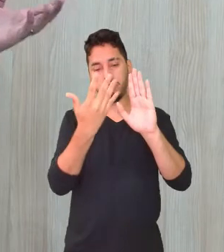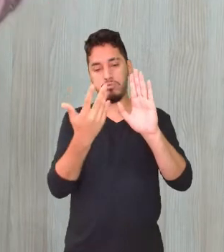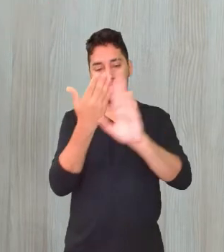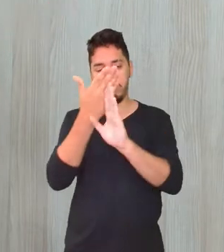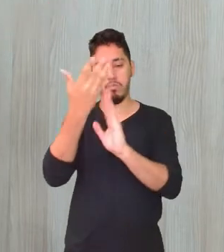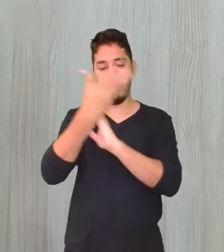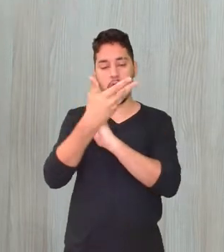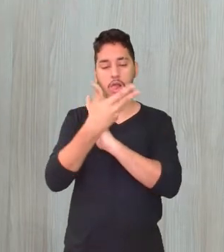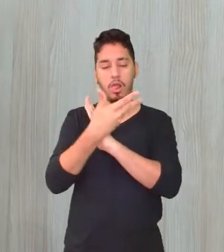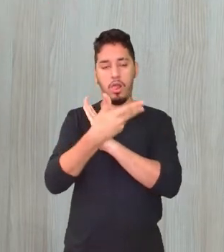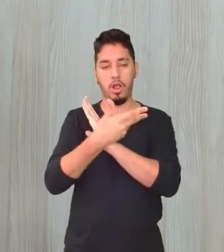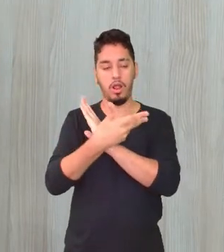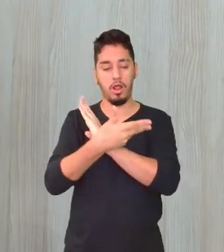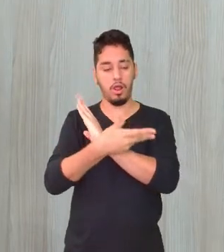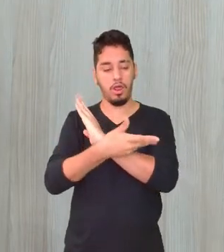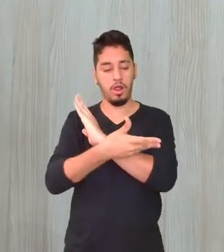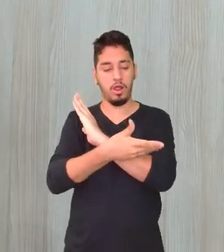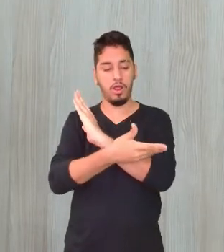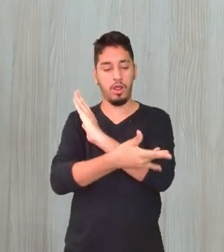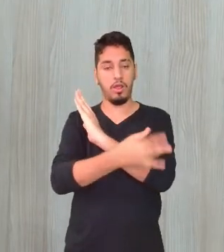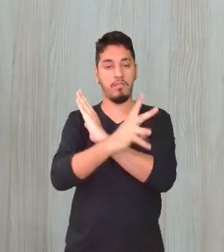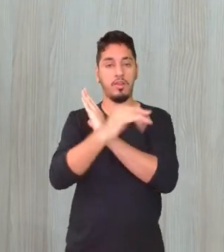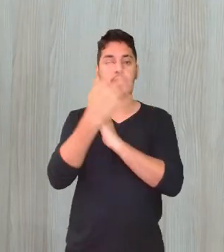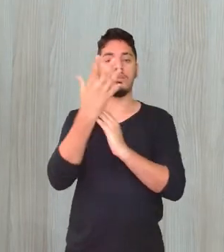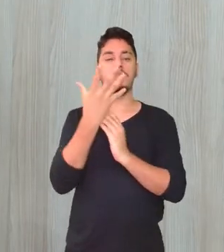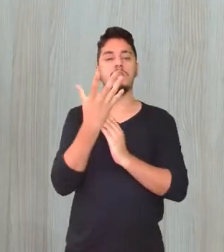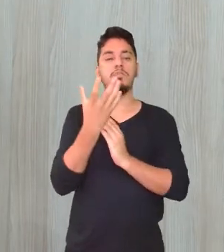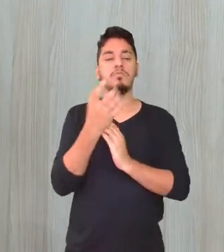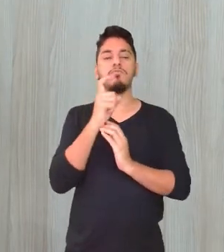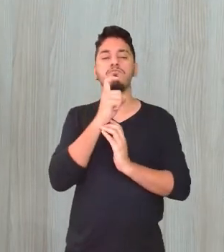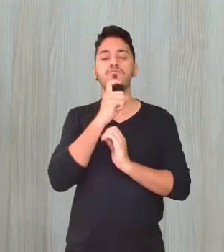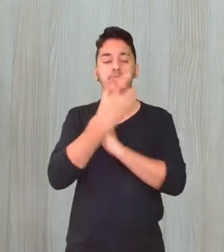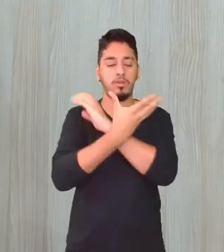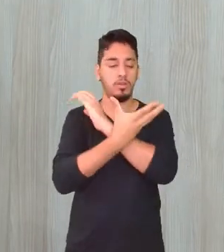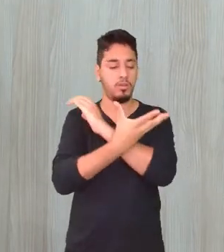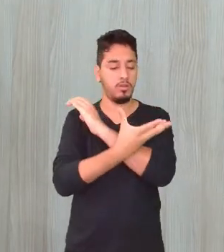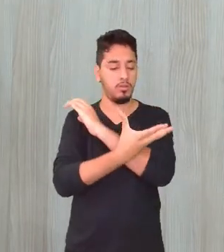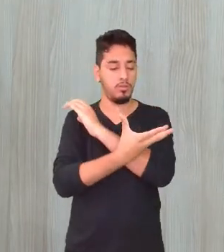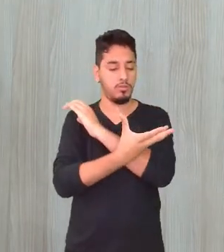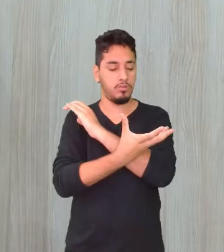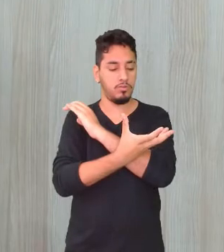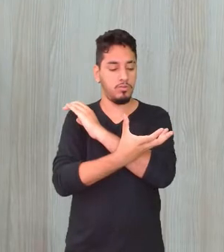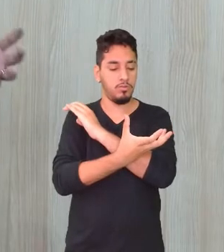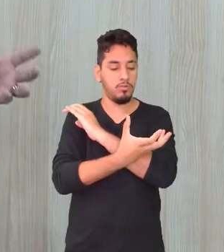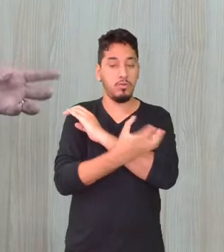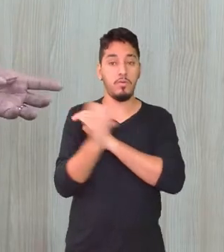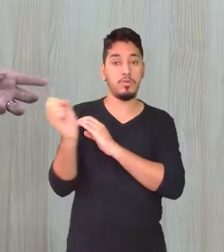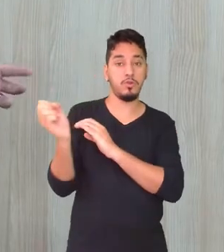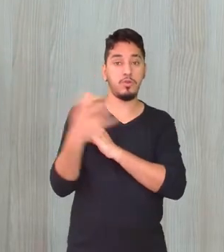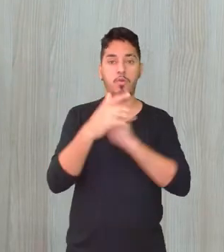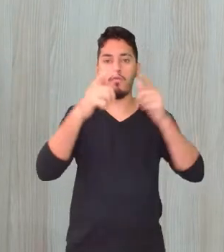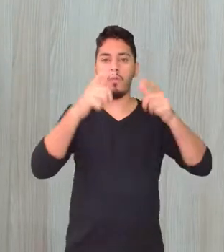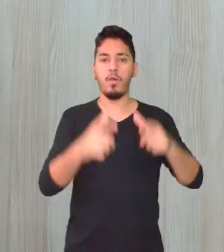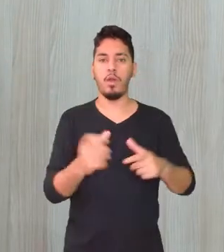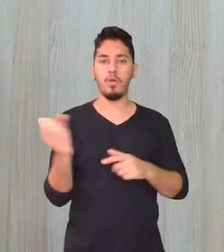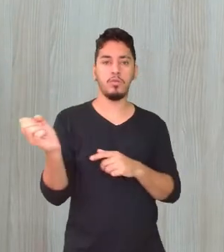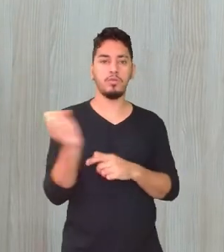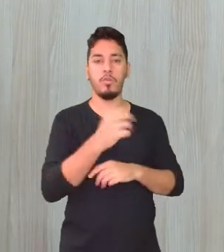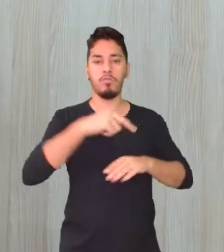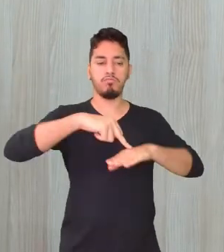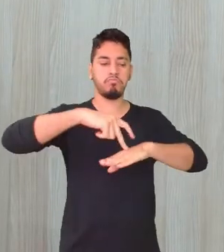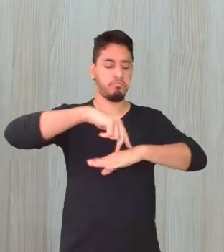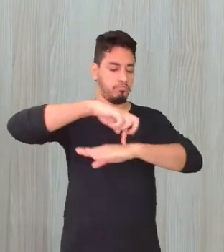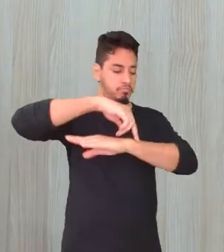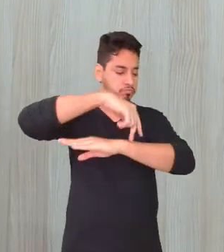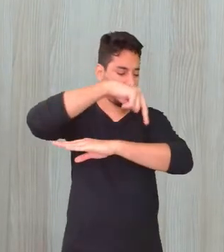só. E aí quando aquele magma ele vai se resfriando e vai surgindo ali novos solos, novos territórios, você